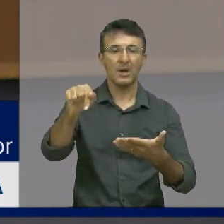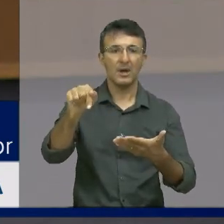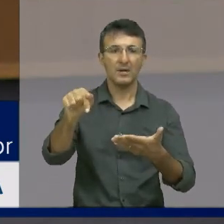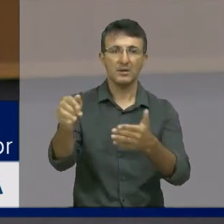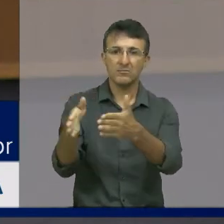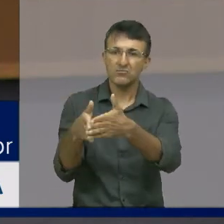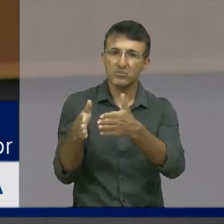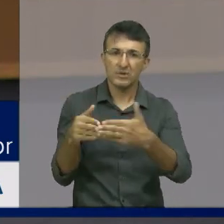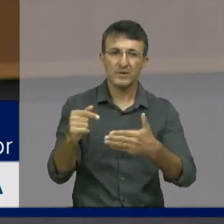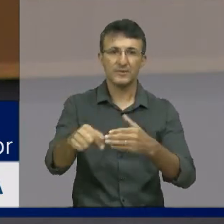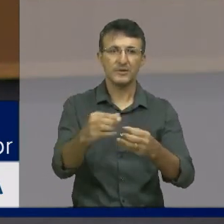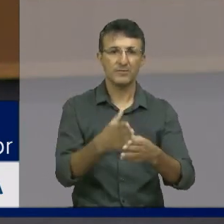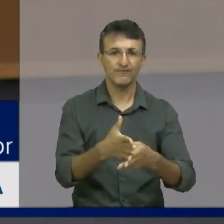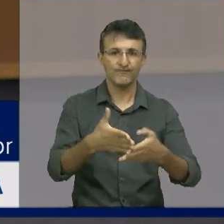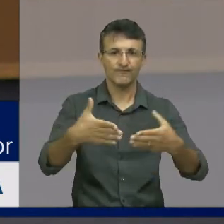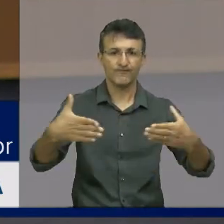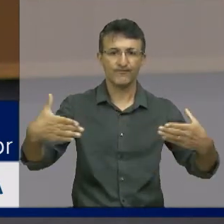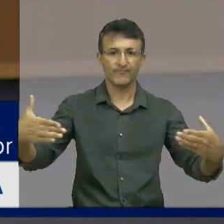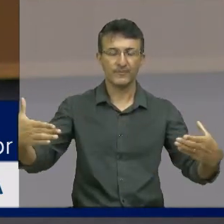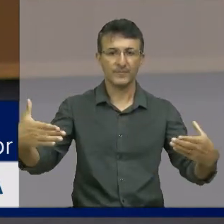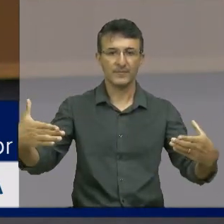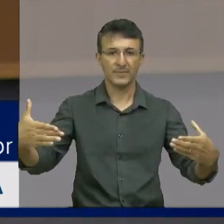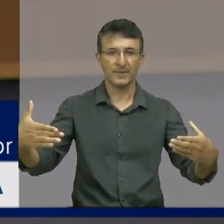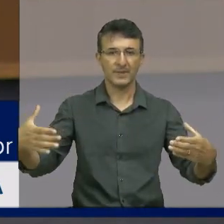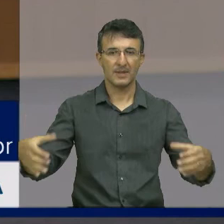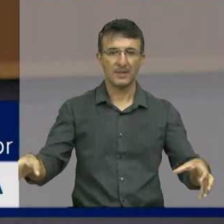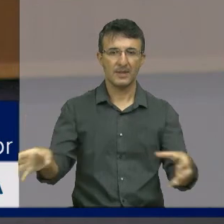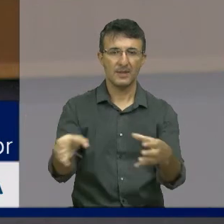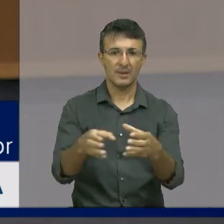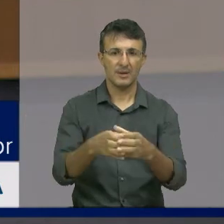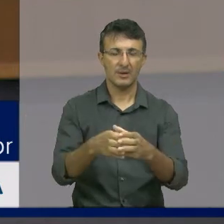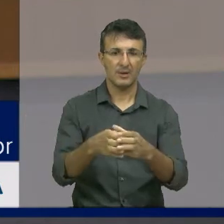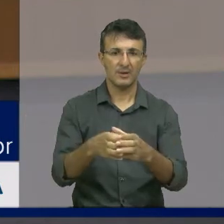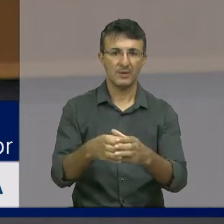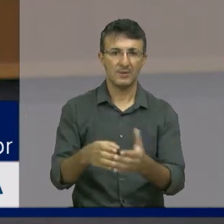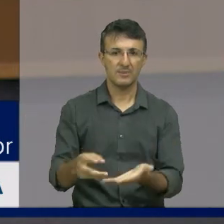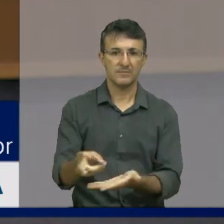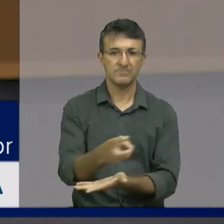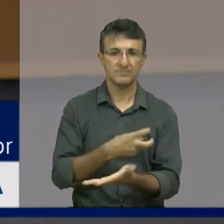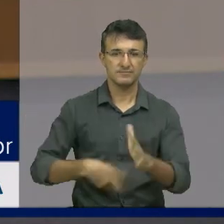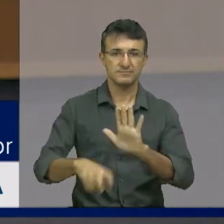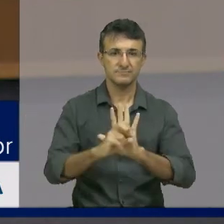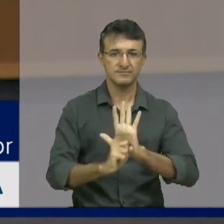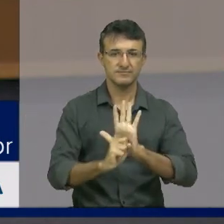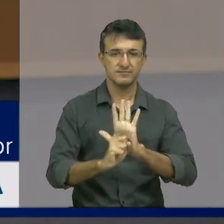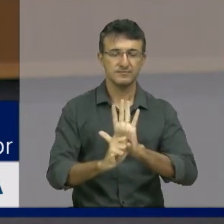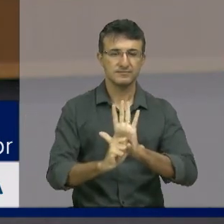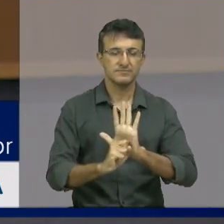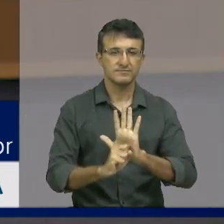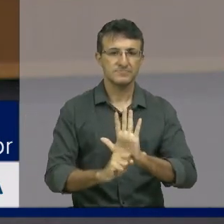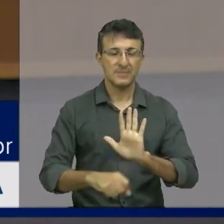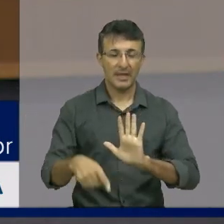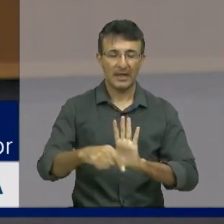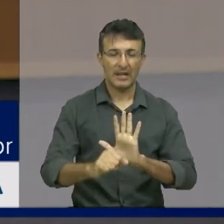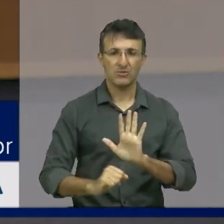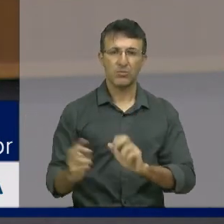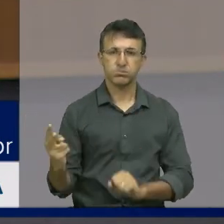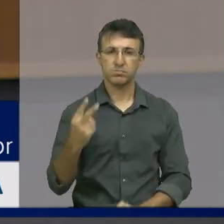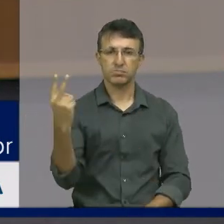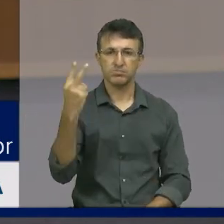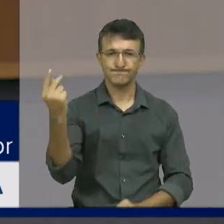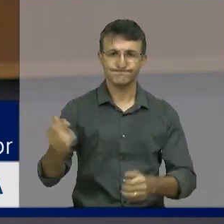ampliada a junta tributária. E gostaria aqui de reforçar que essa é uma grande vitória da Constituição